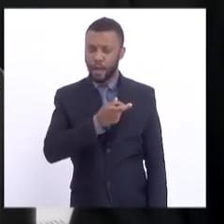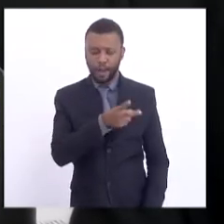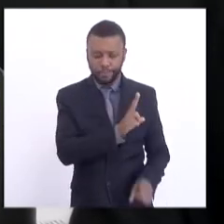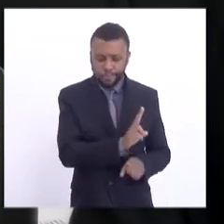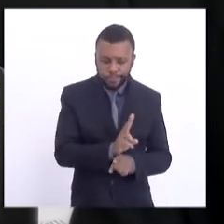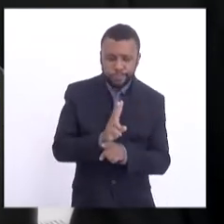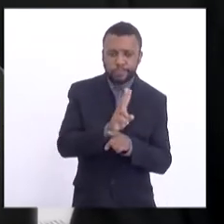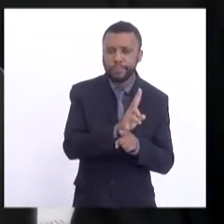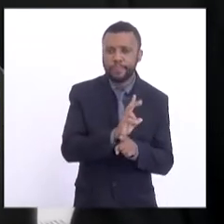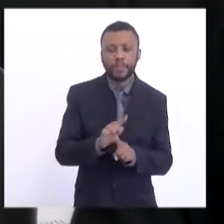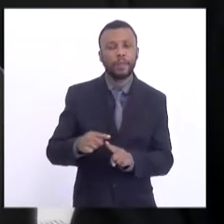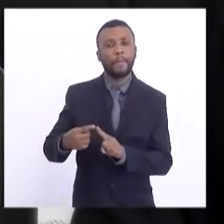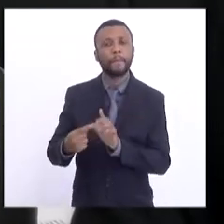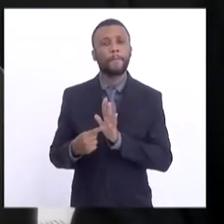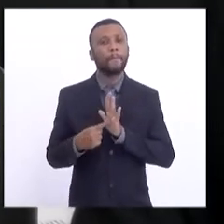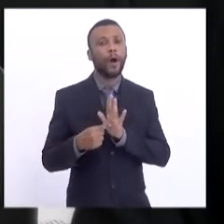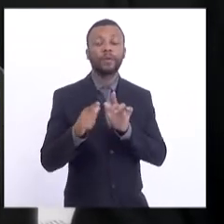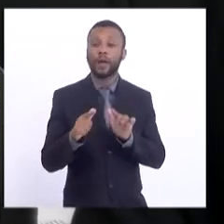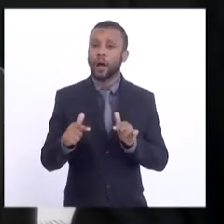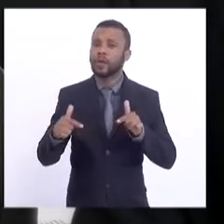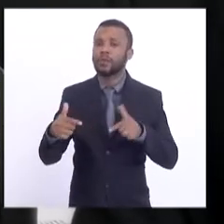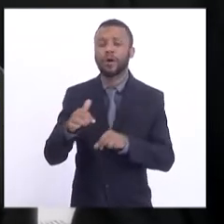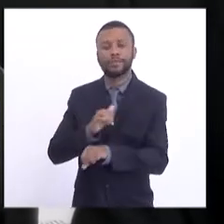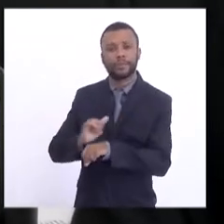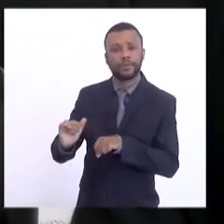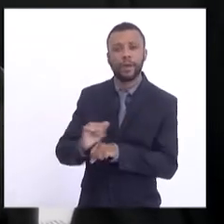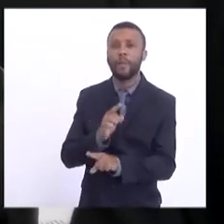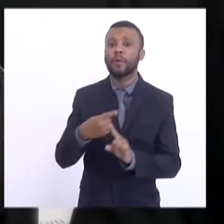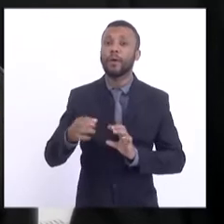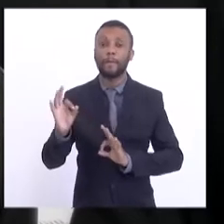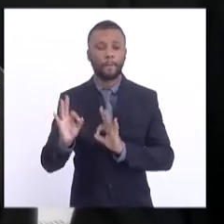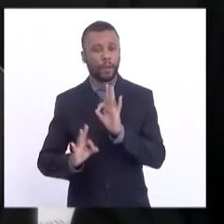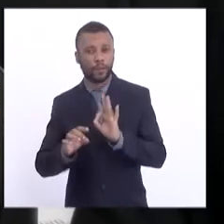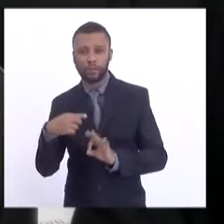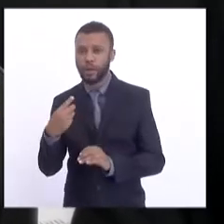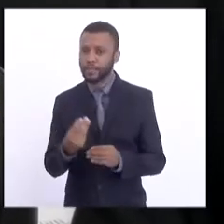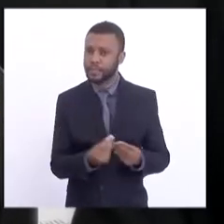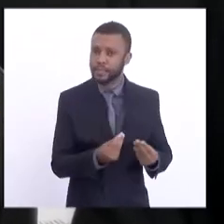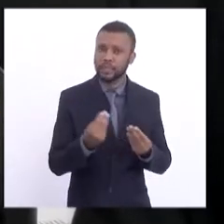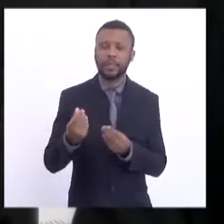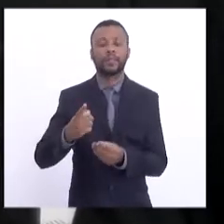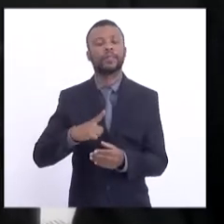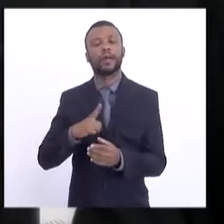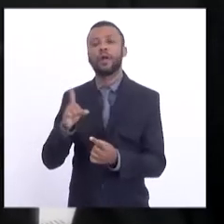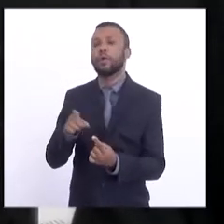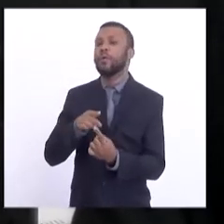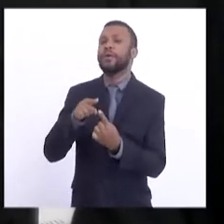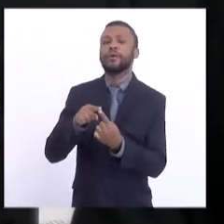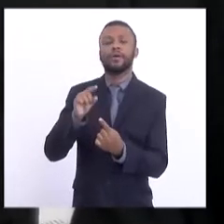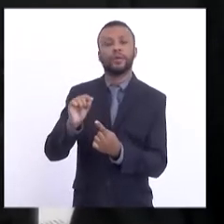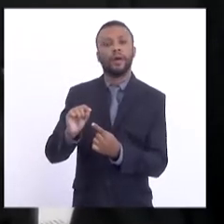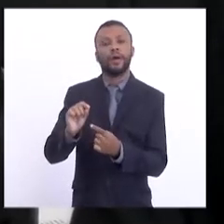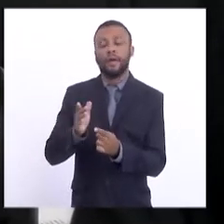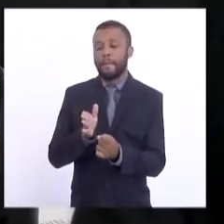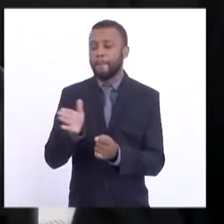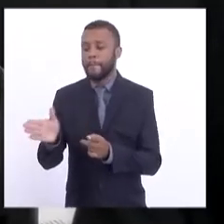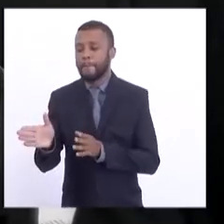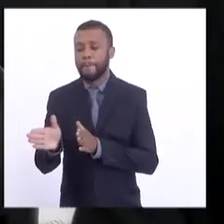estratégicas porque o planejamento que nós entregamos o planagem ele tem uma abordagem ordinária